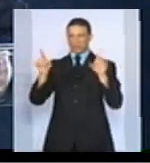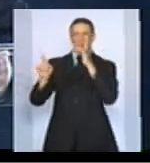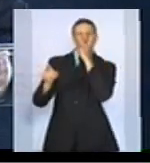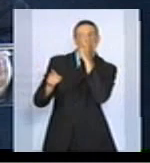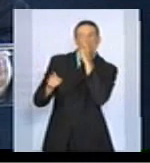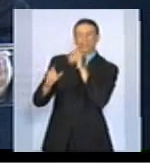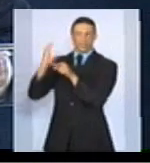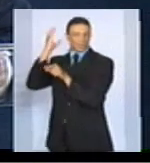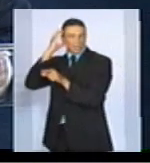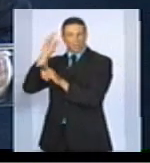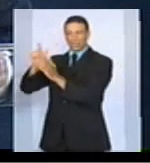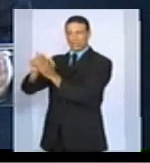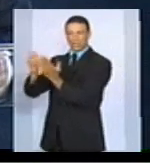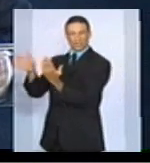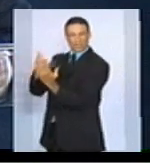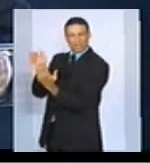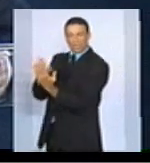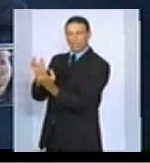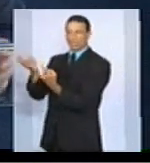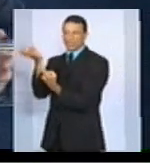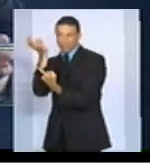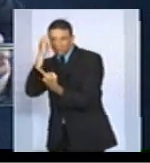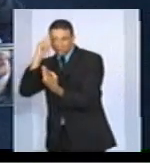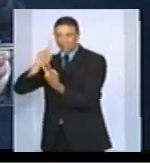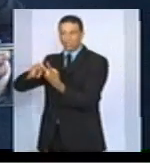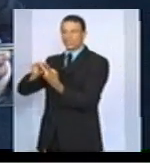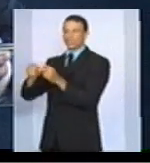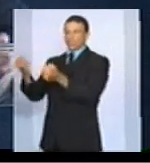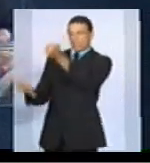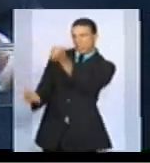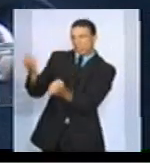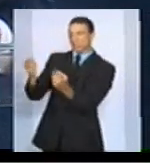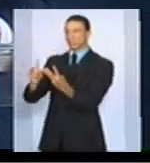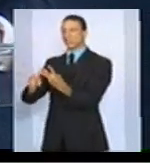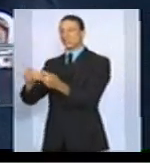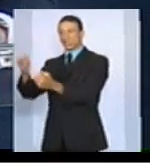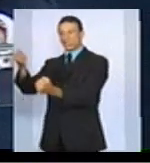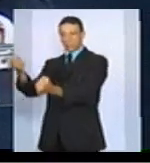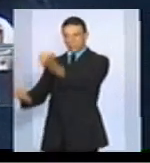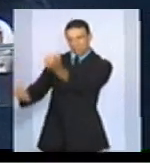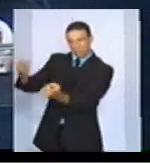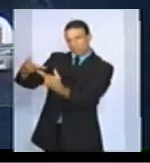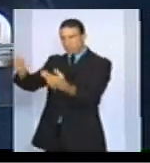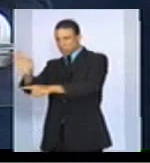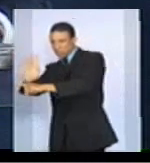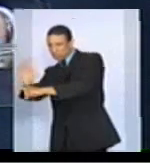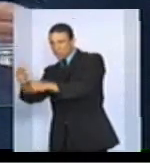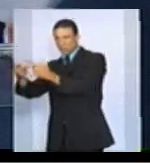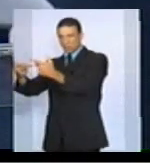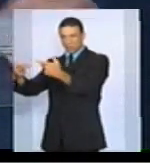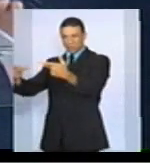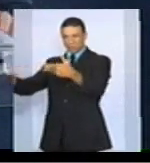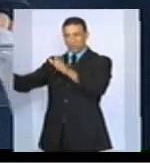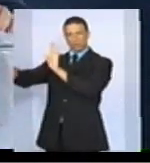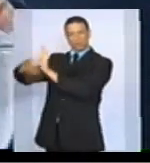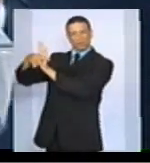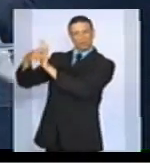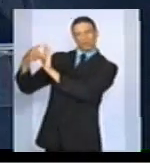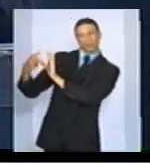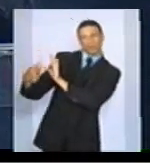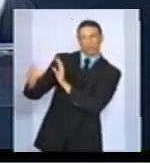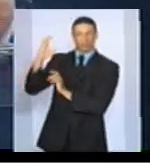de automóvel revista de Cultura revista de cinema é assim que ele funciona ele é uma situação diferente